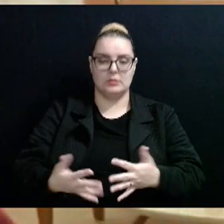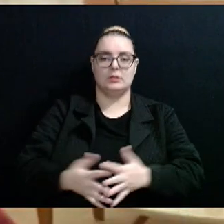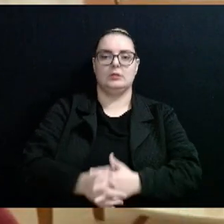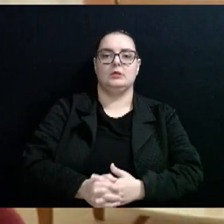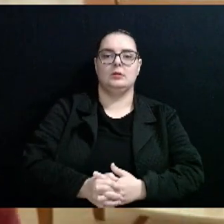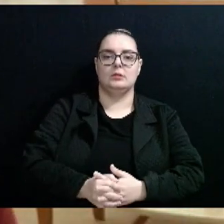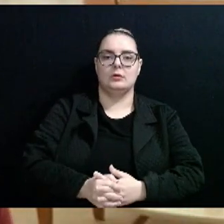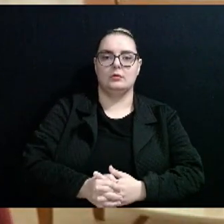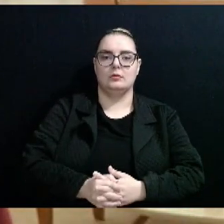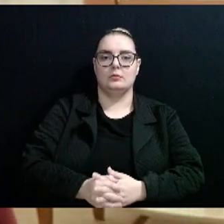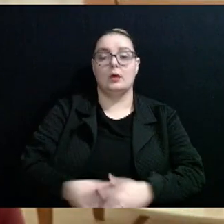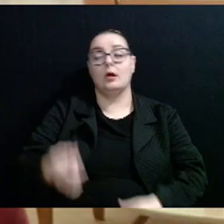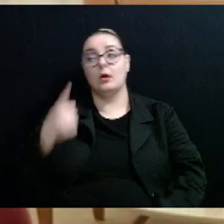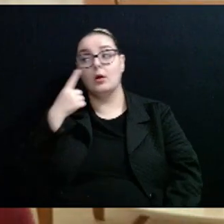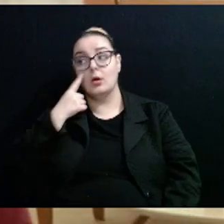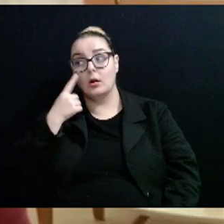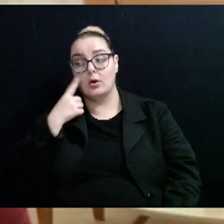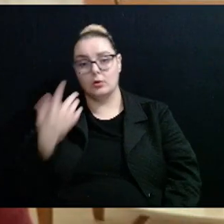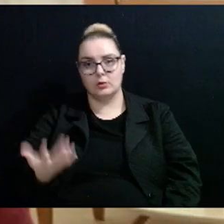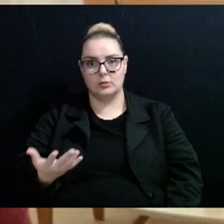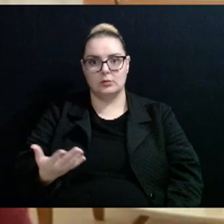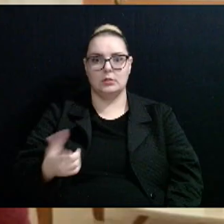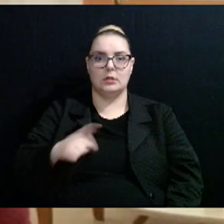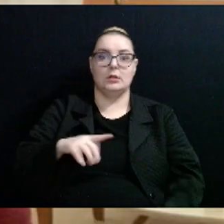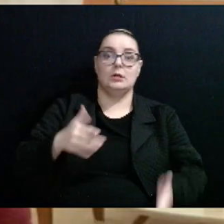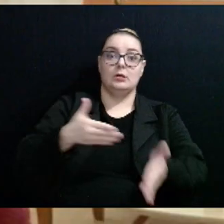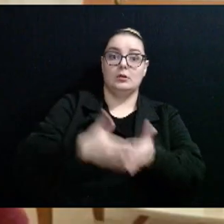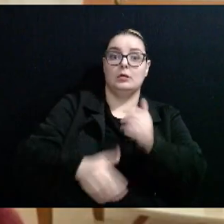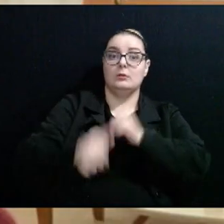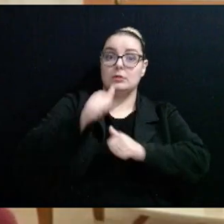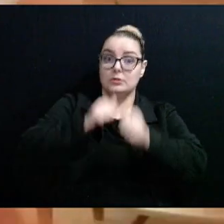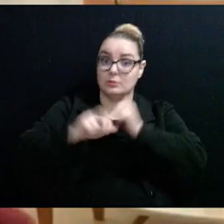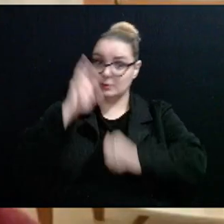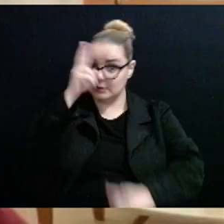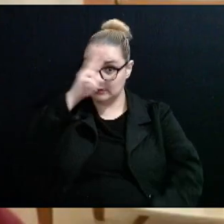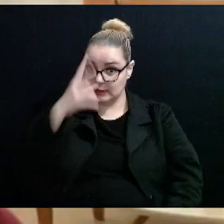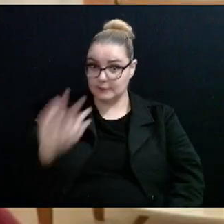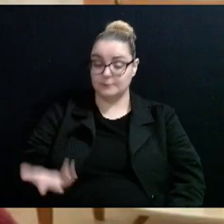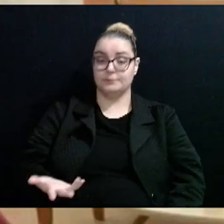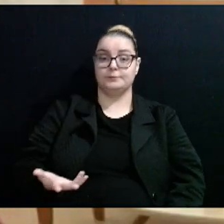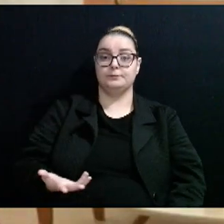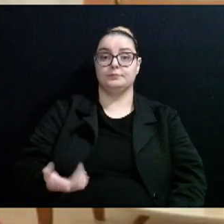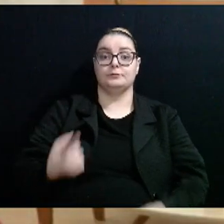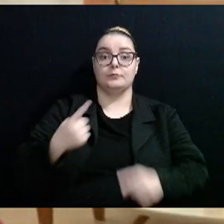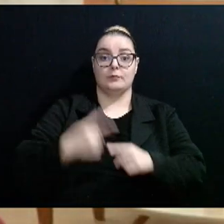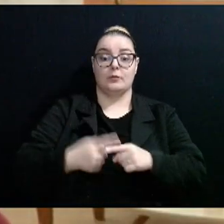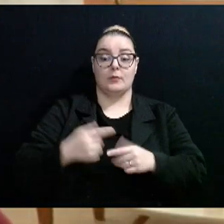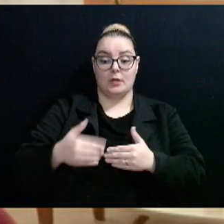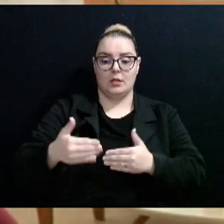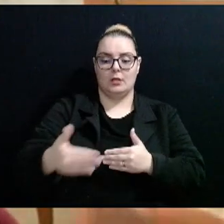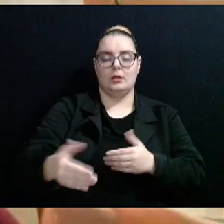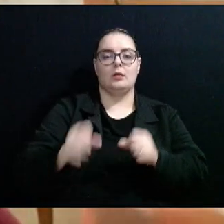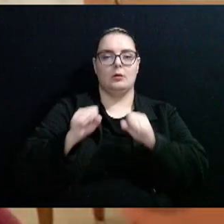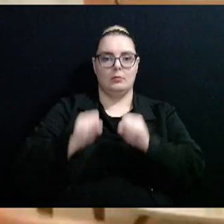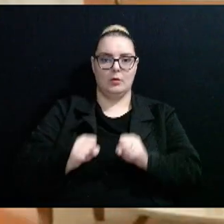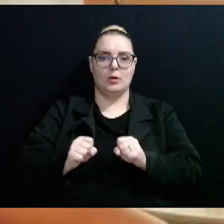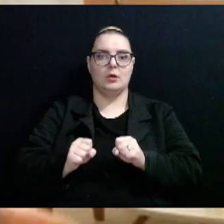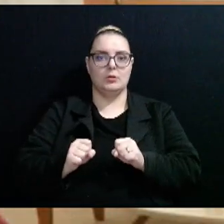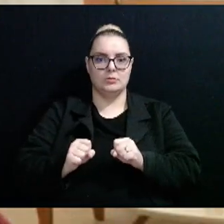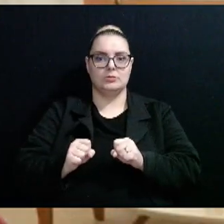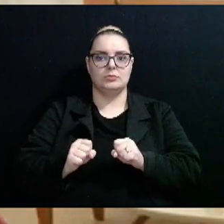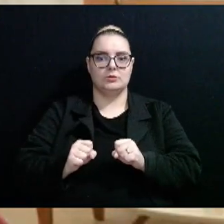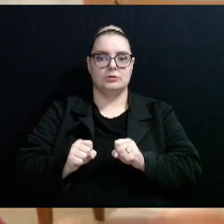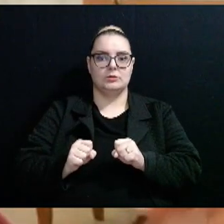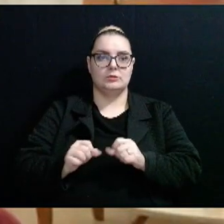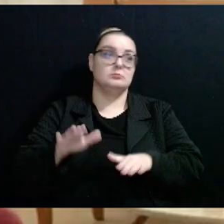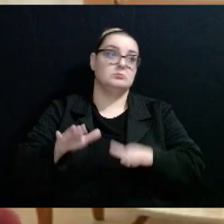olha, você tem um limite de bebida, porque a partir daí você pode, de repente, não